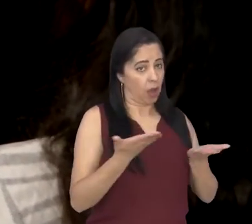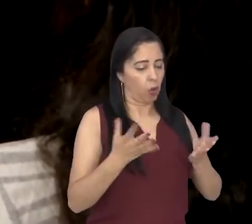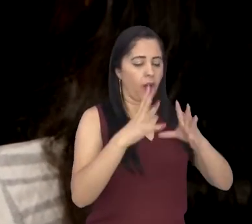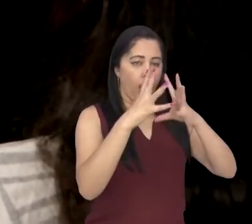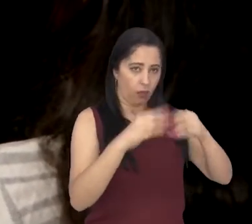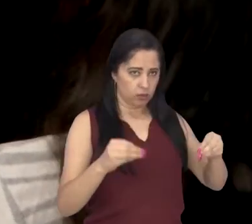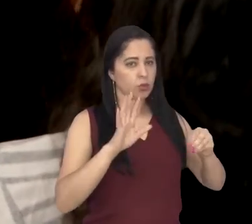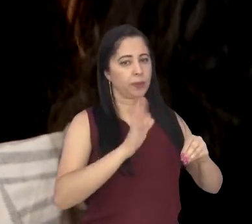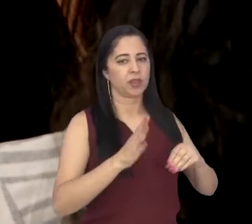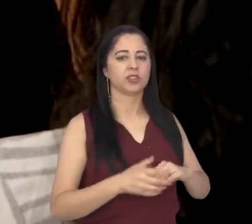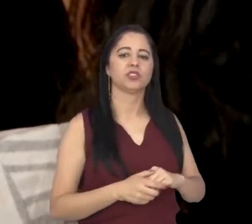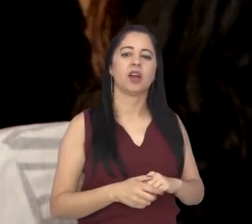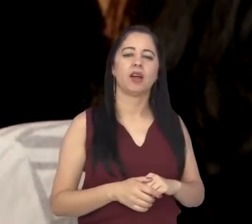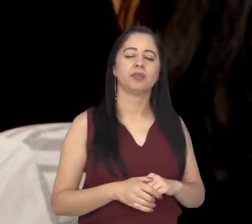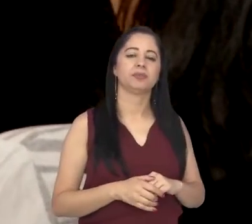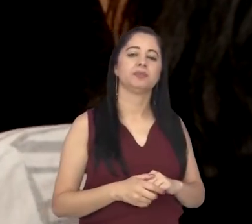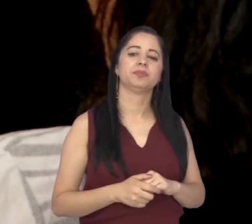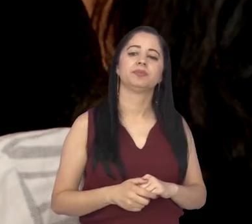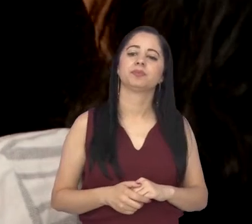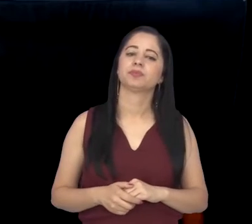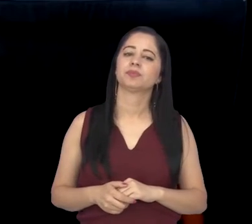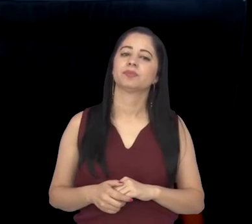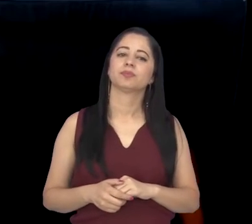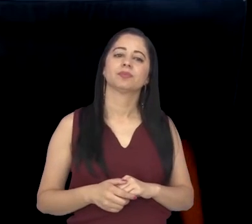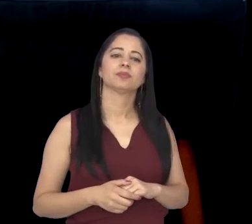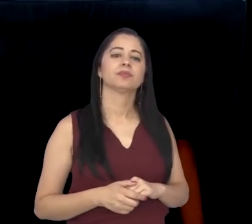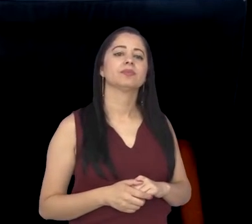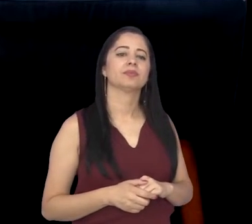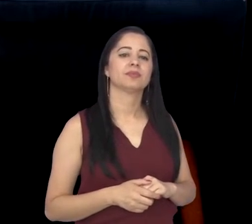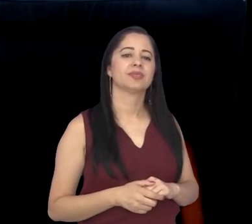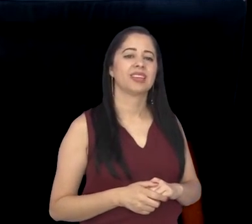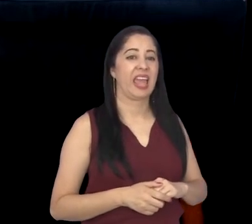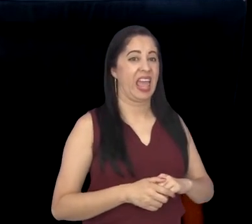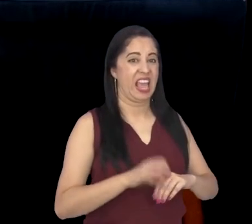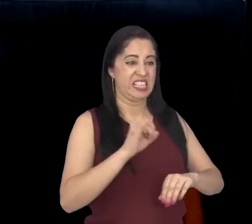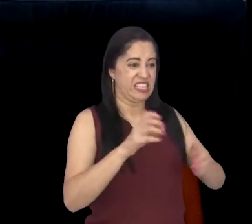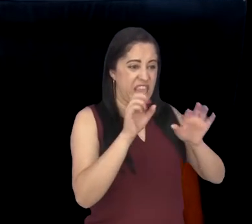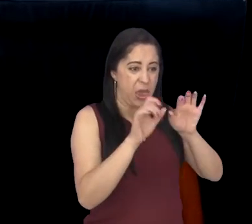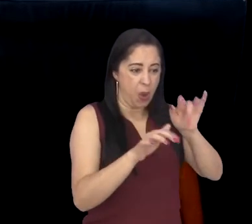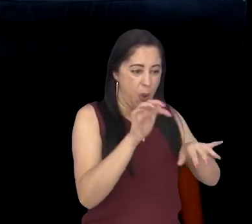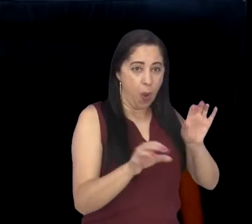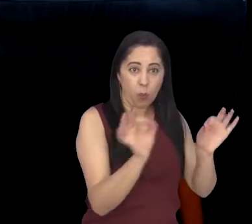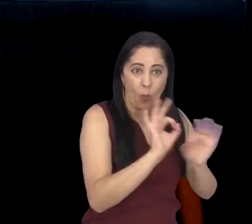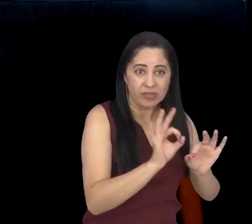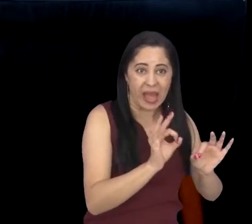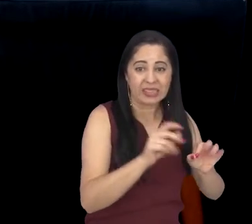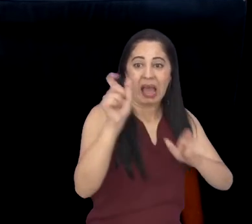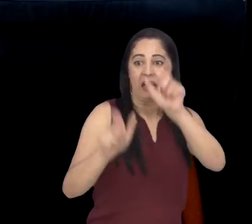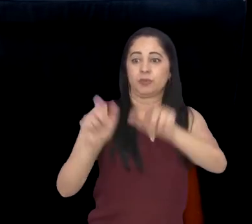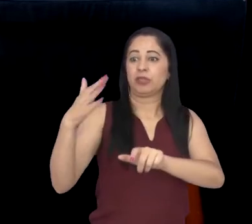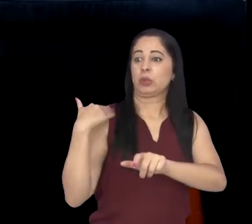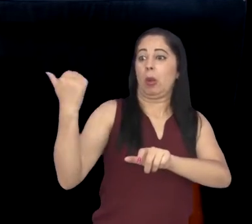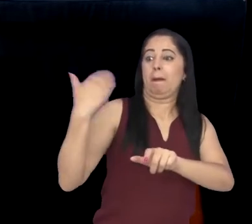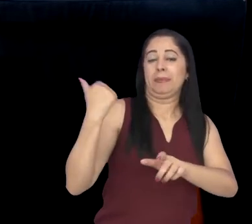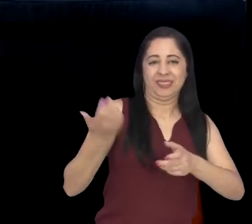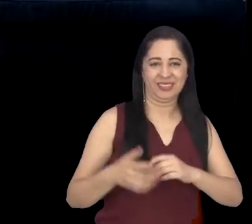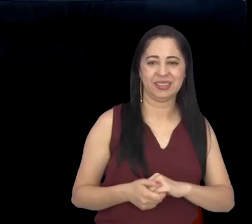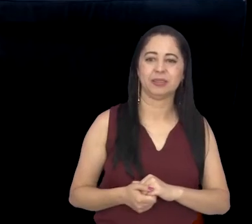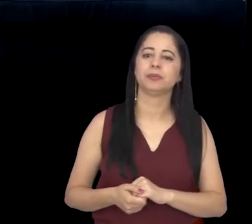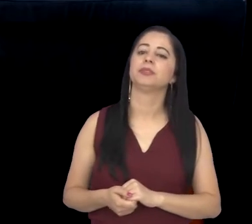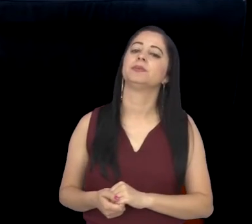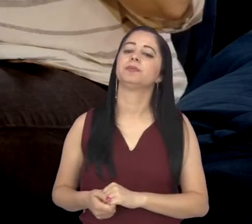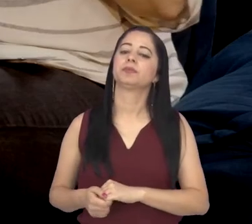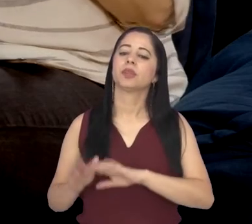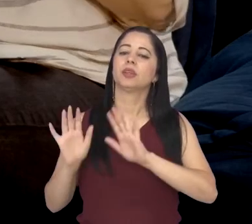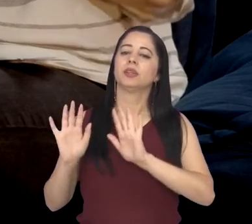Comer bobagem, né? Mas, Gilson, deixei de escrever, já me cobraram. Cadê? Achando que eu morri. Não, estou vivo. Gilson,